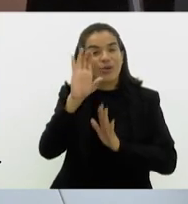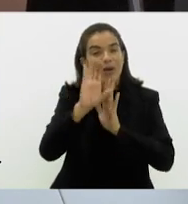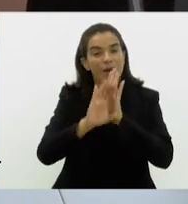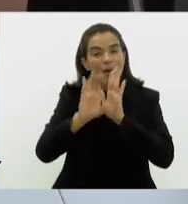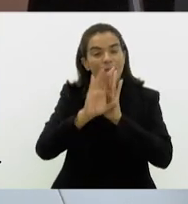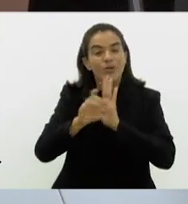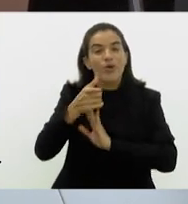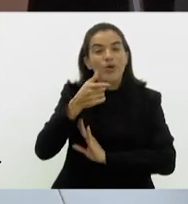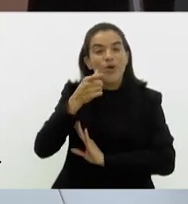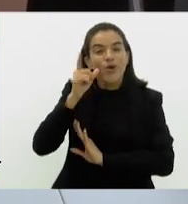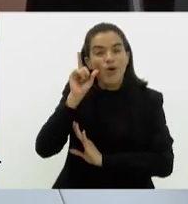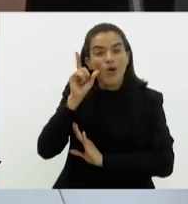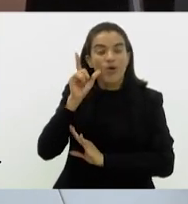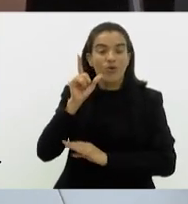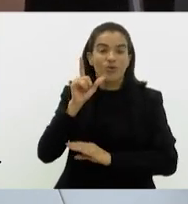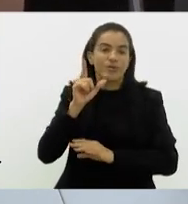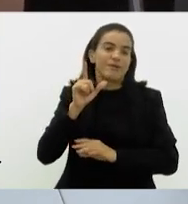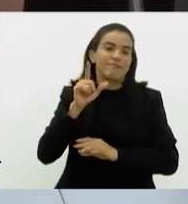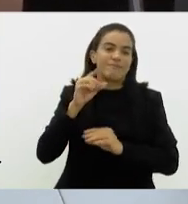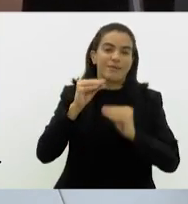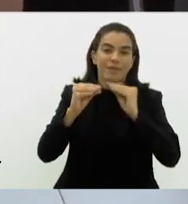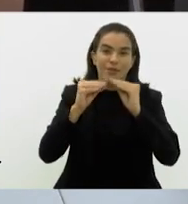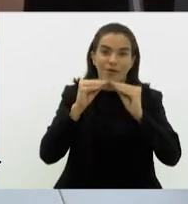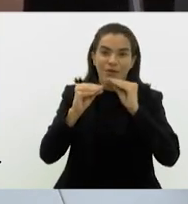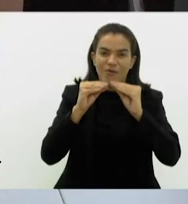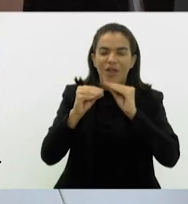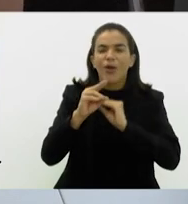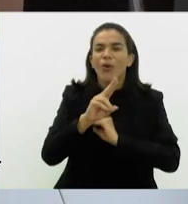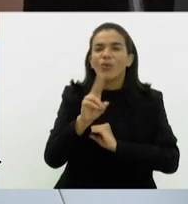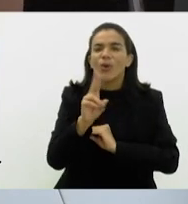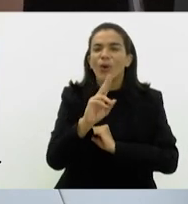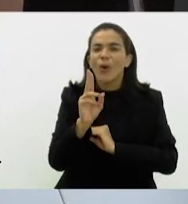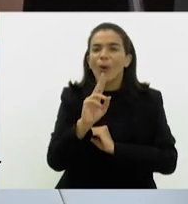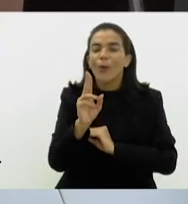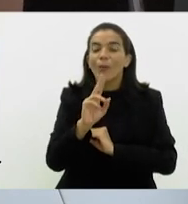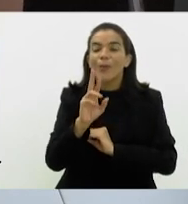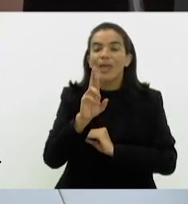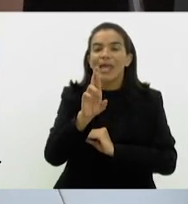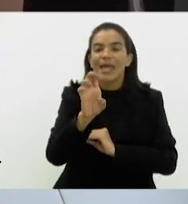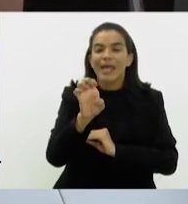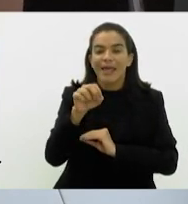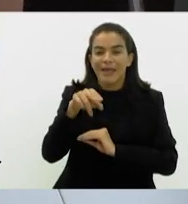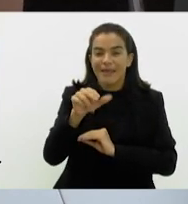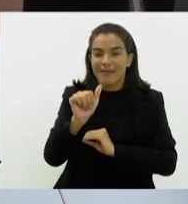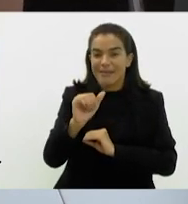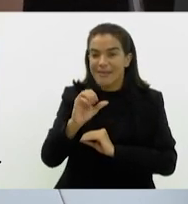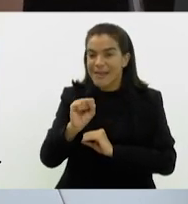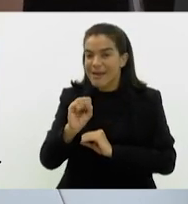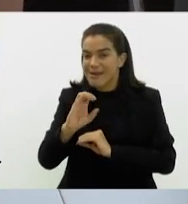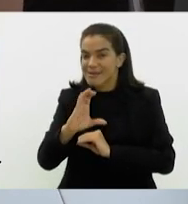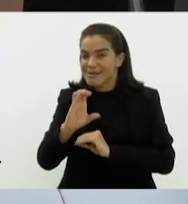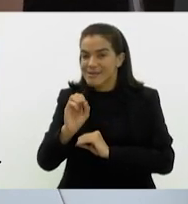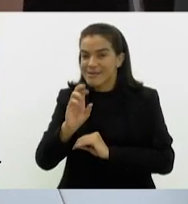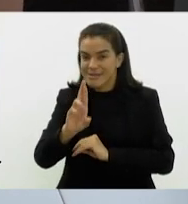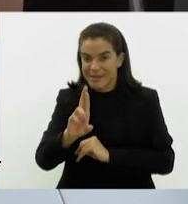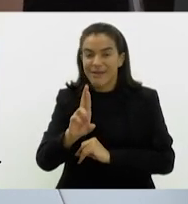ontem da novela do Jequitibá. Como é que é a novela do Jequitibá? Renascer.